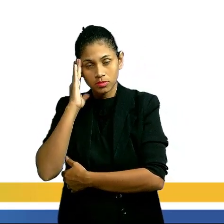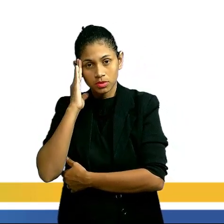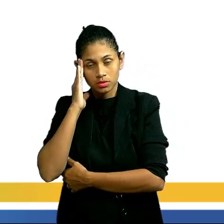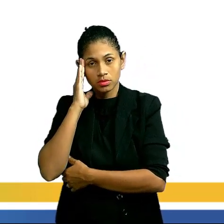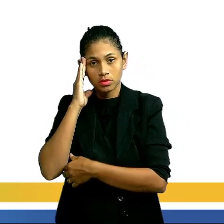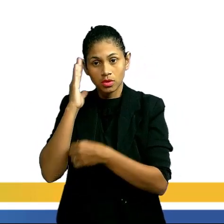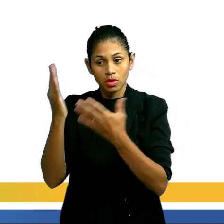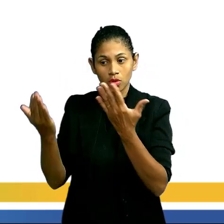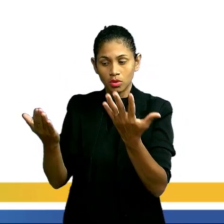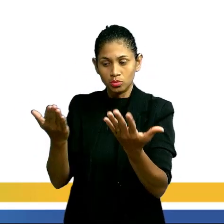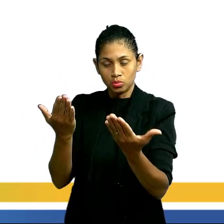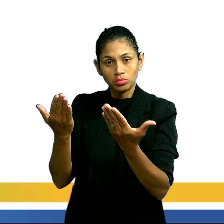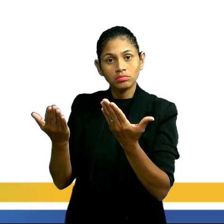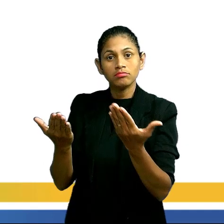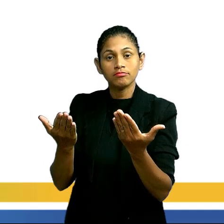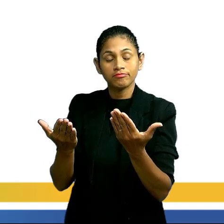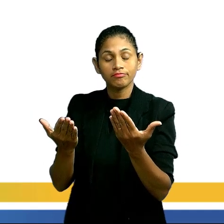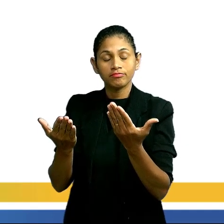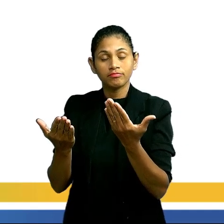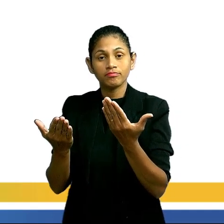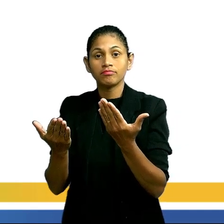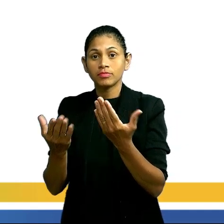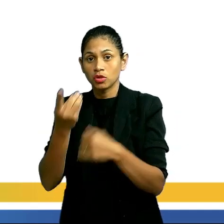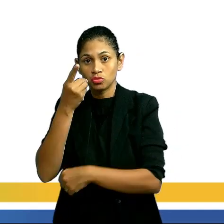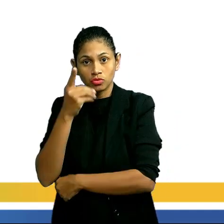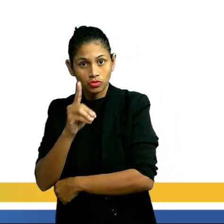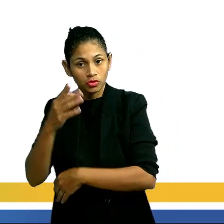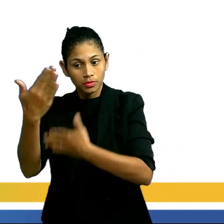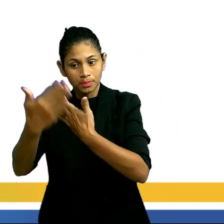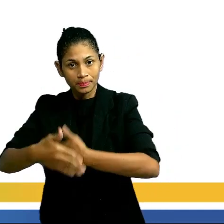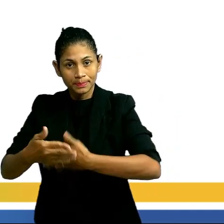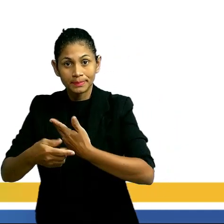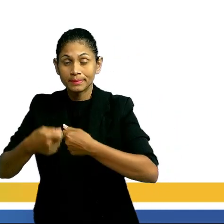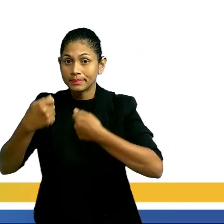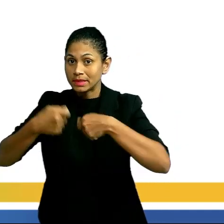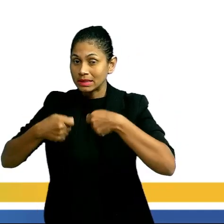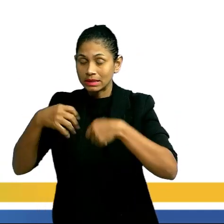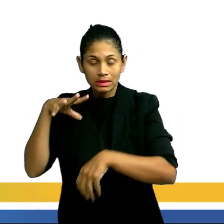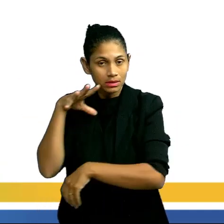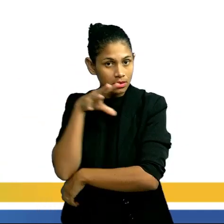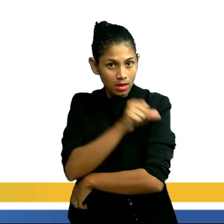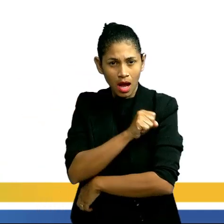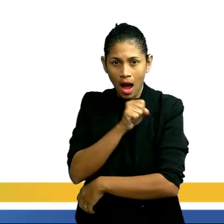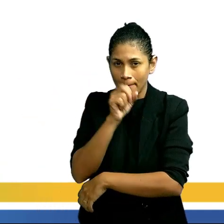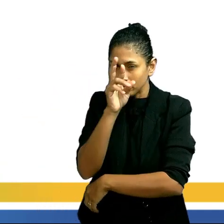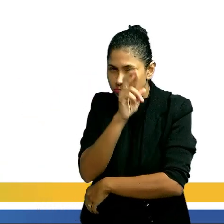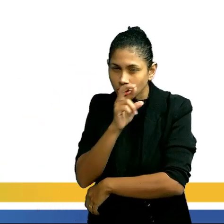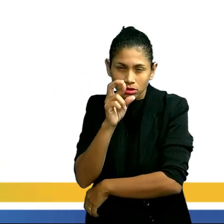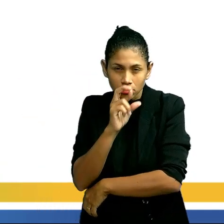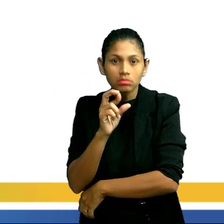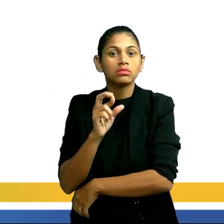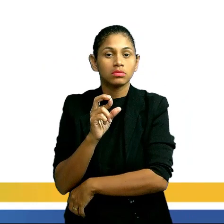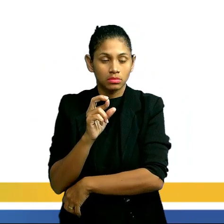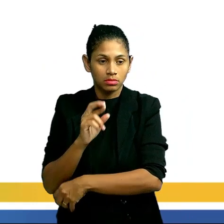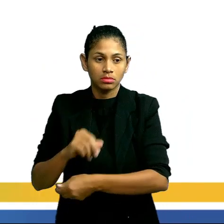gráficos. Mas no dia da prova você tem que ser bastante rápido na hora de fazer isso, tá bom? Vamos lá.